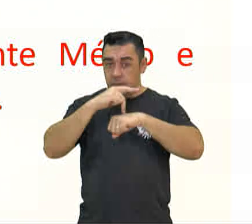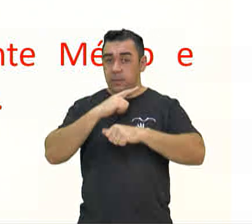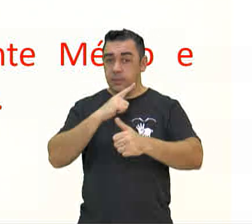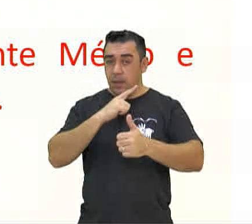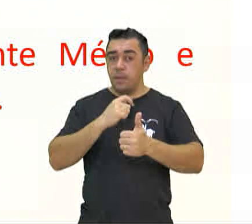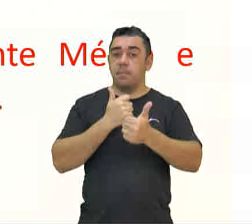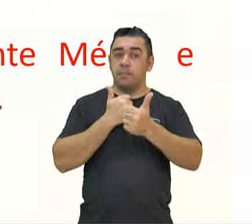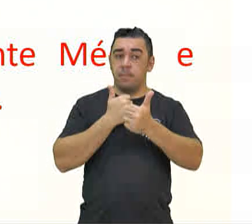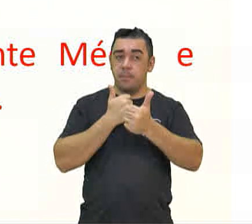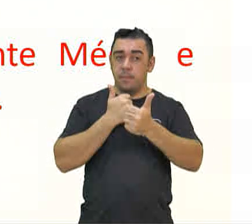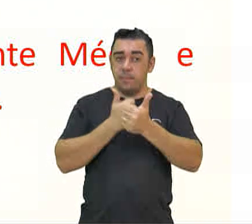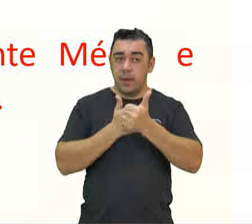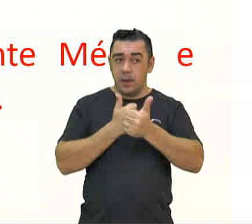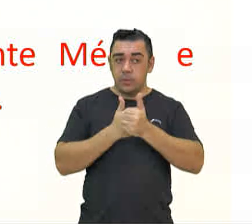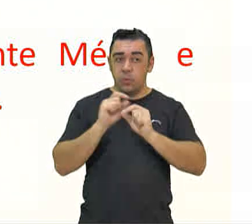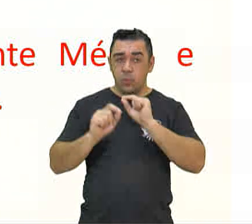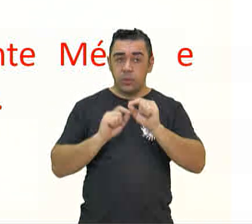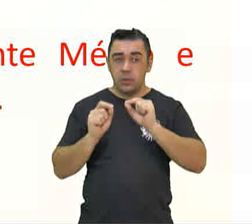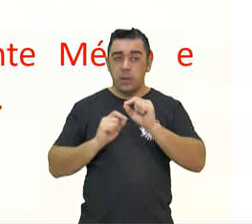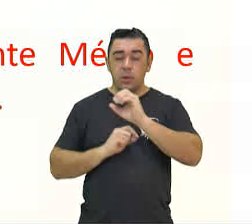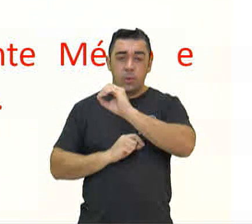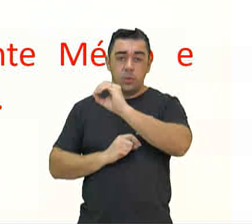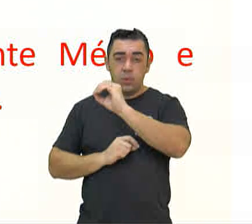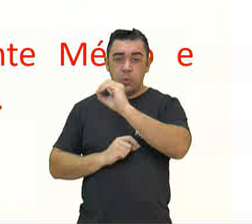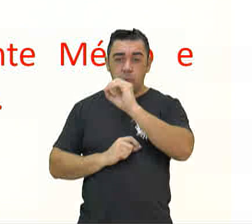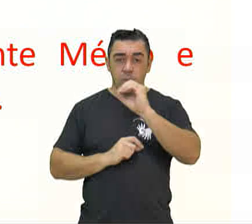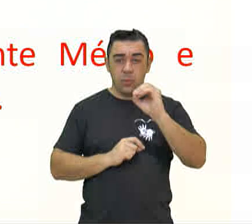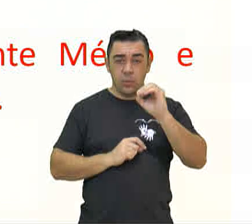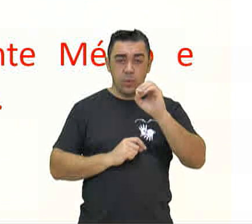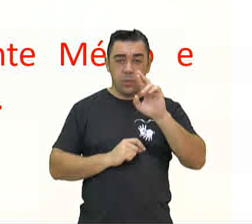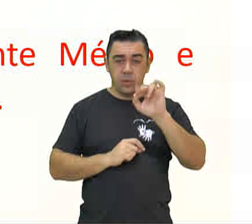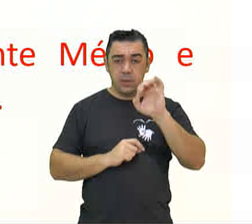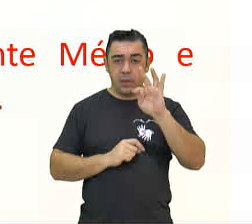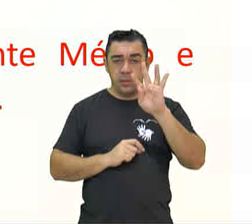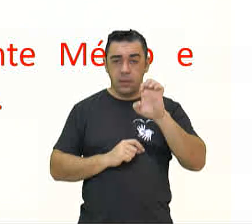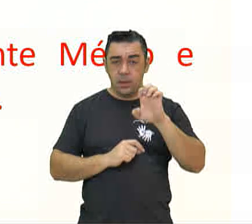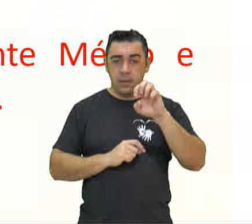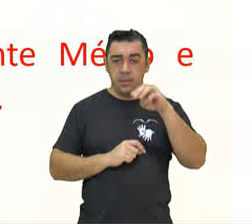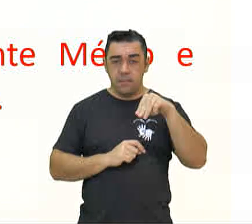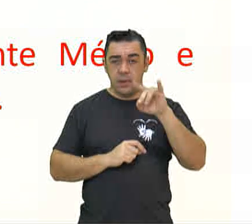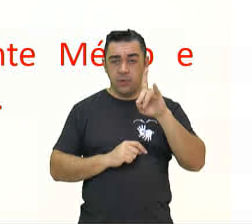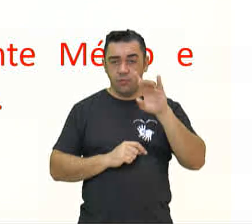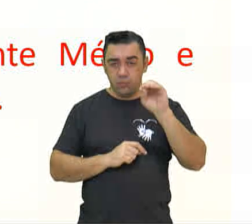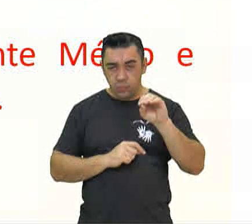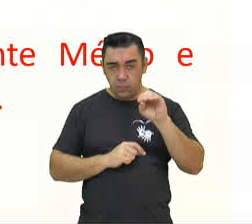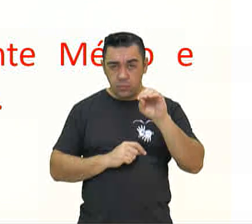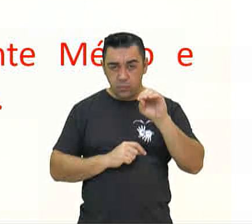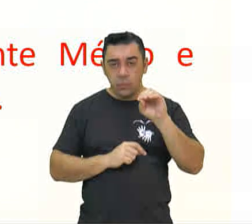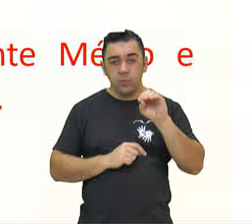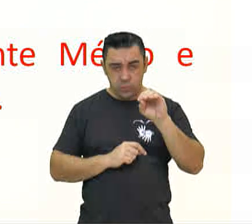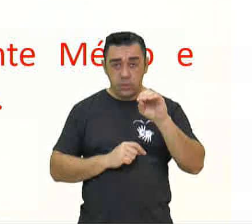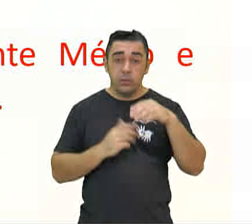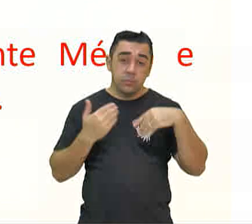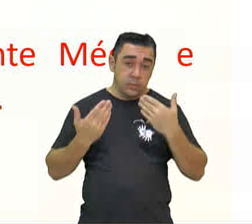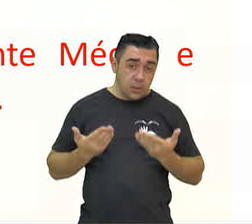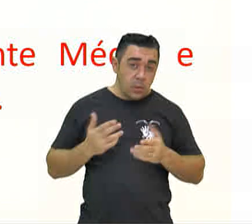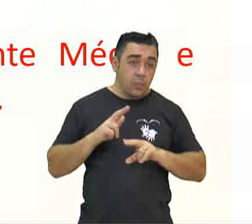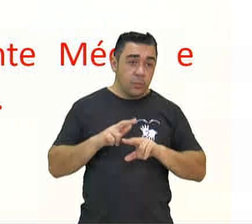situadas em uma formação geológica parecida com a do Oriente Médio.